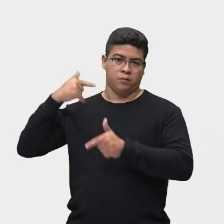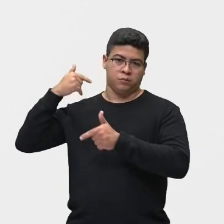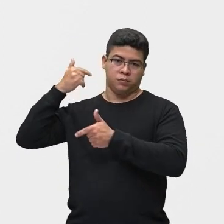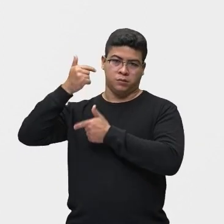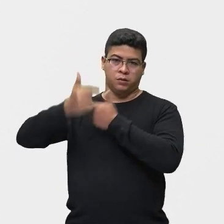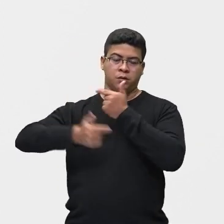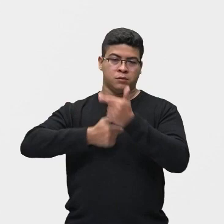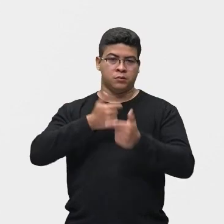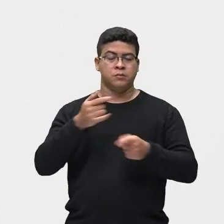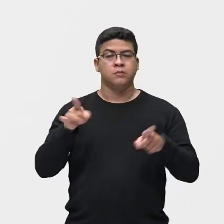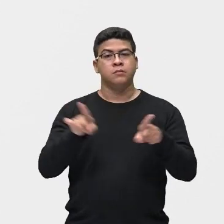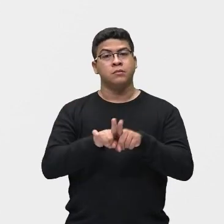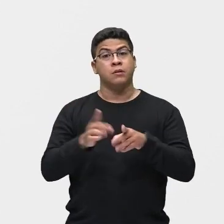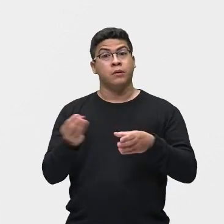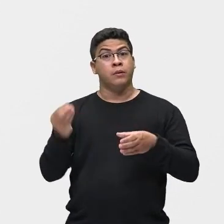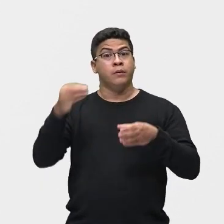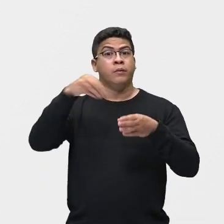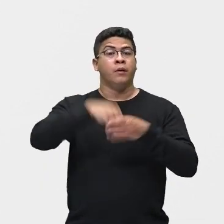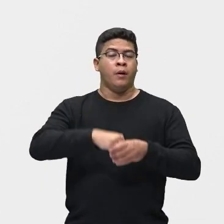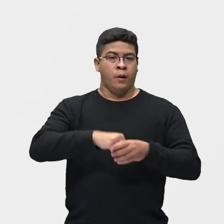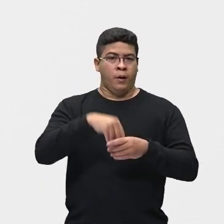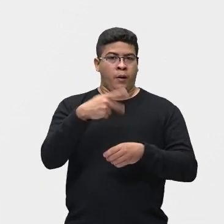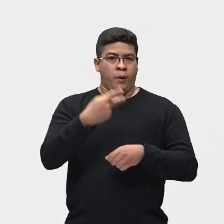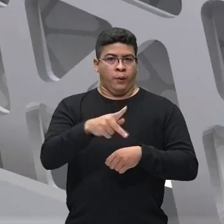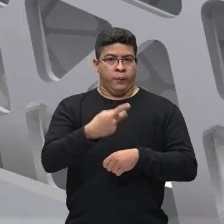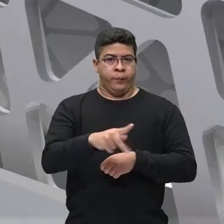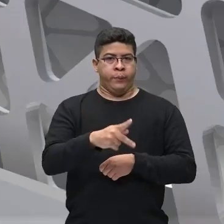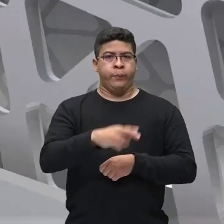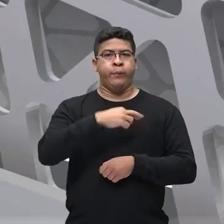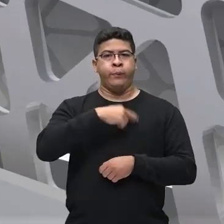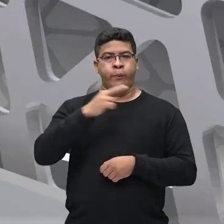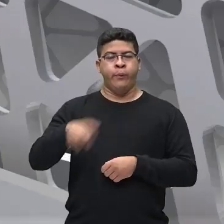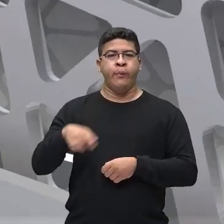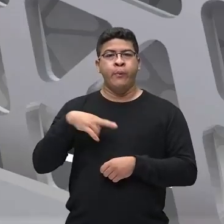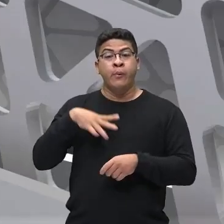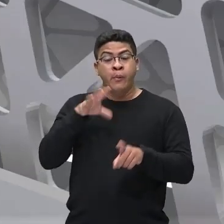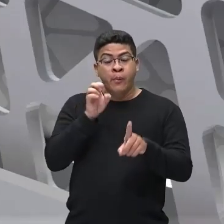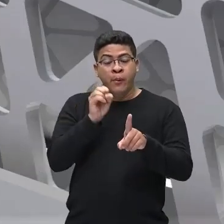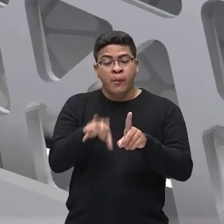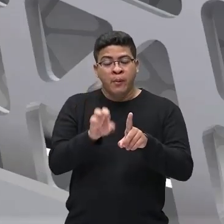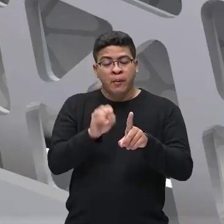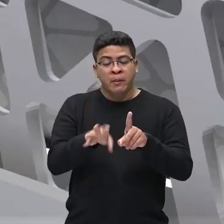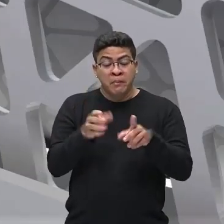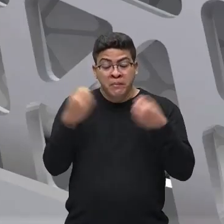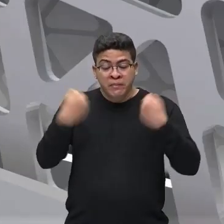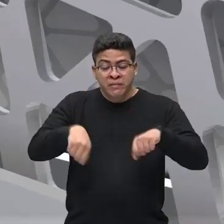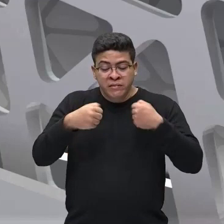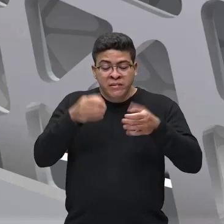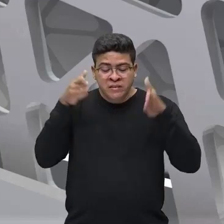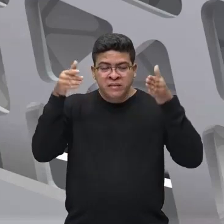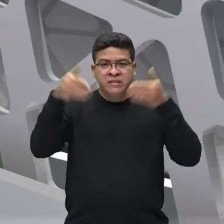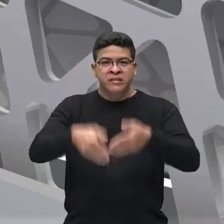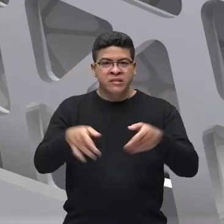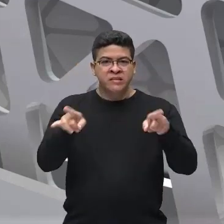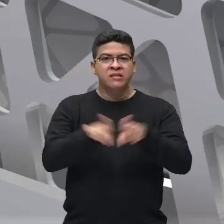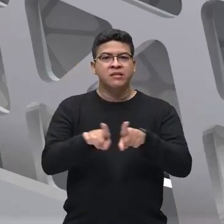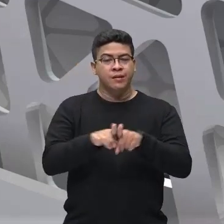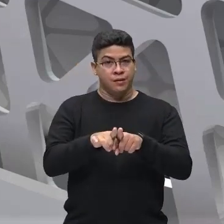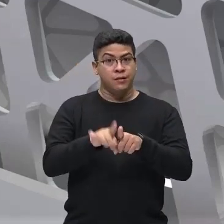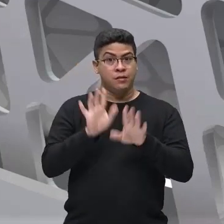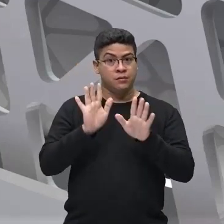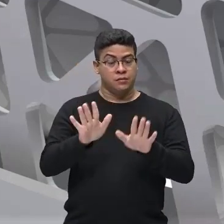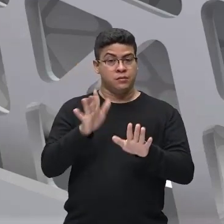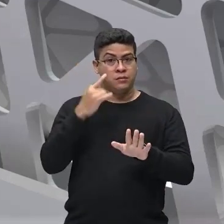sua religião, o dogma daquela religião, porque é isto que ele vai passar para a sua